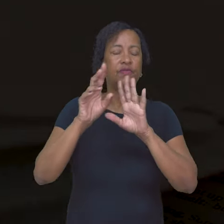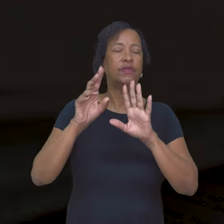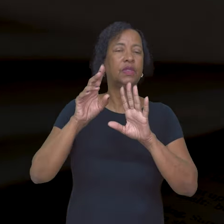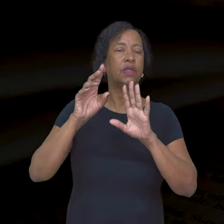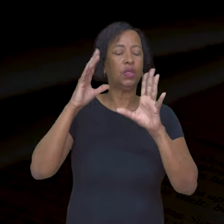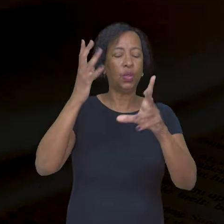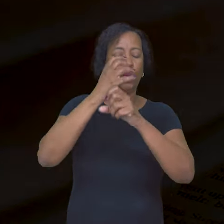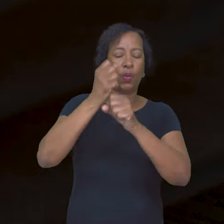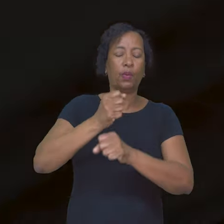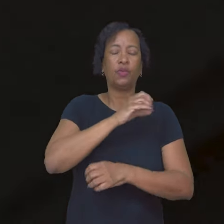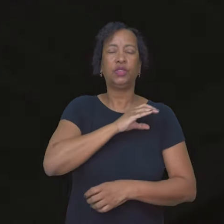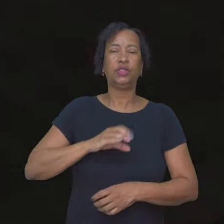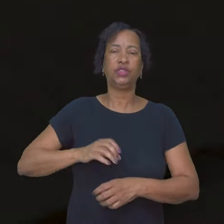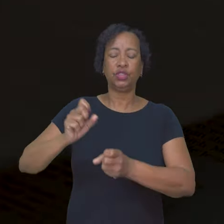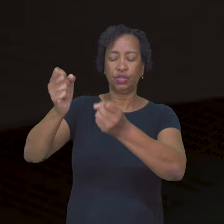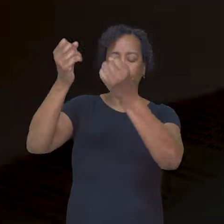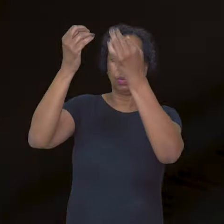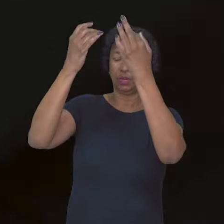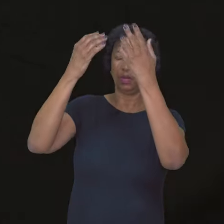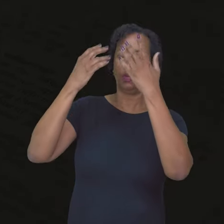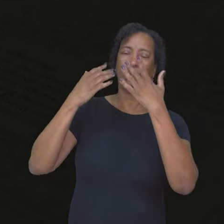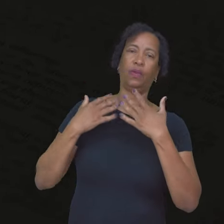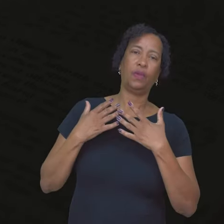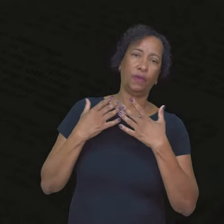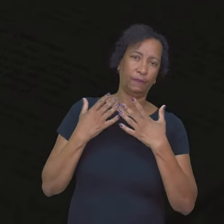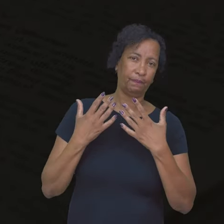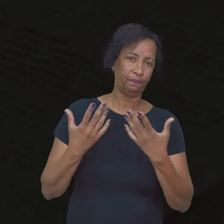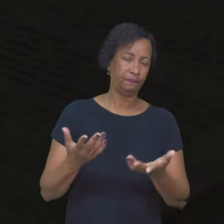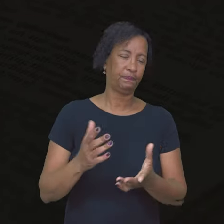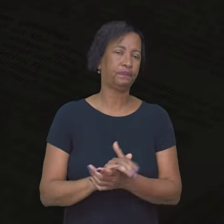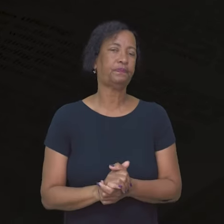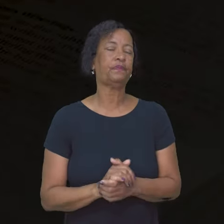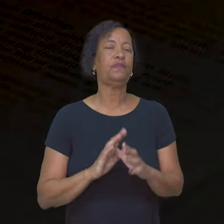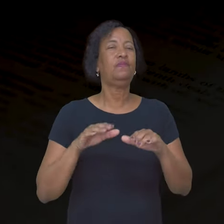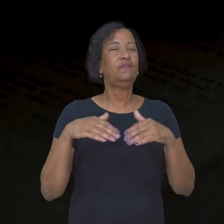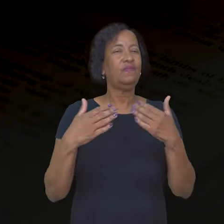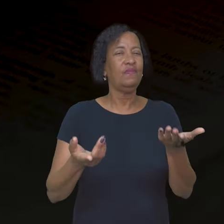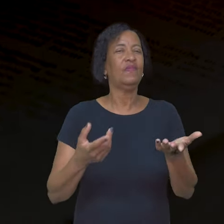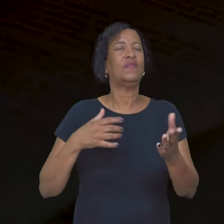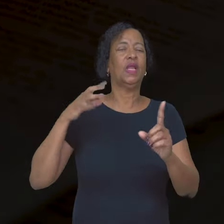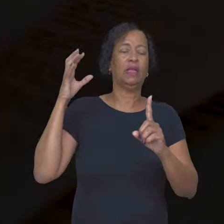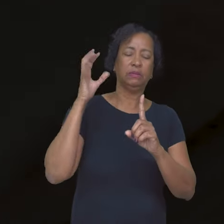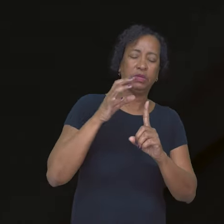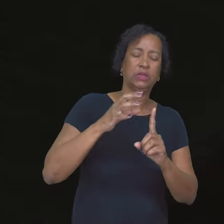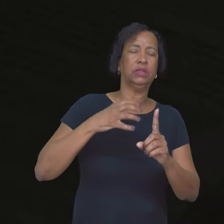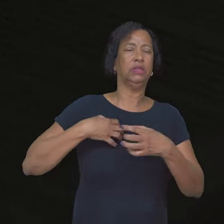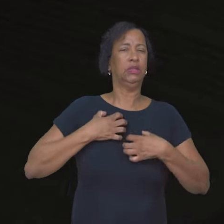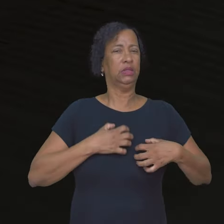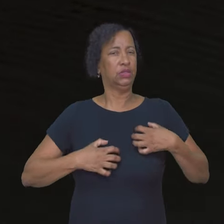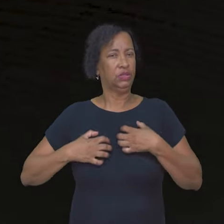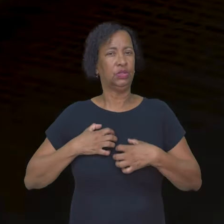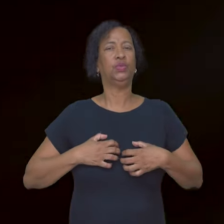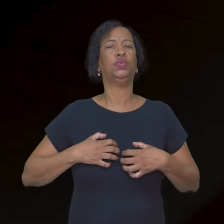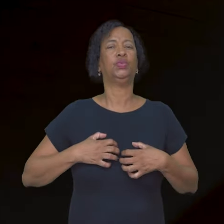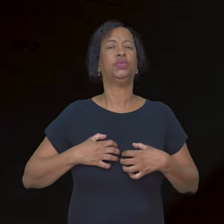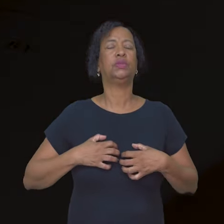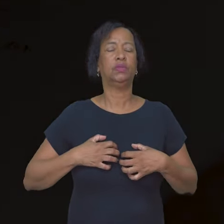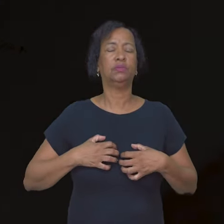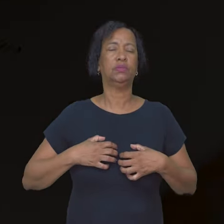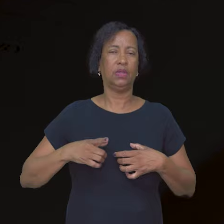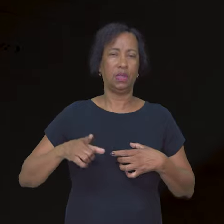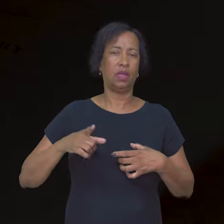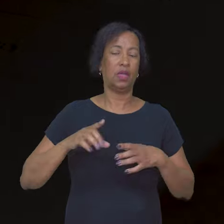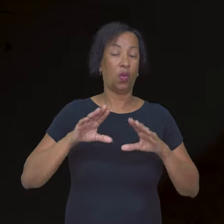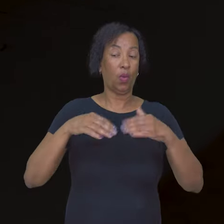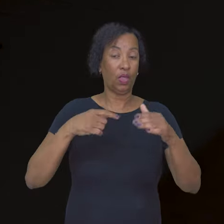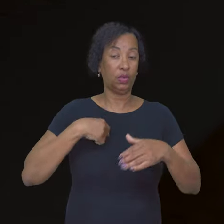deist regoa nos insos nes n perseguições nsas pois Quando sou